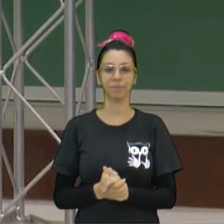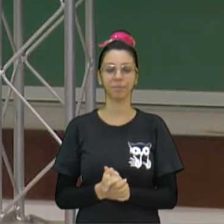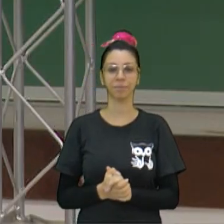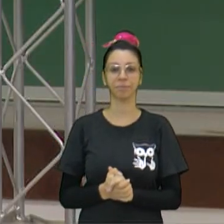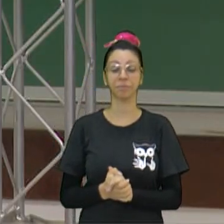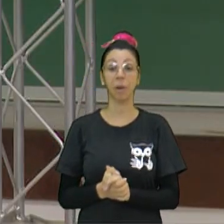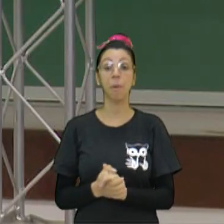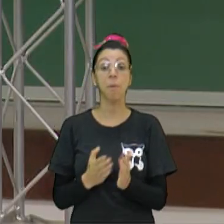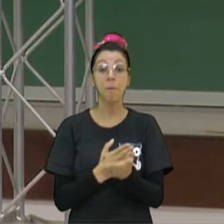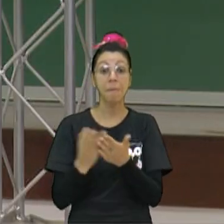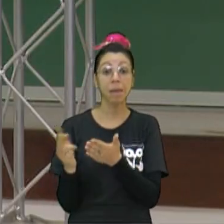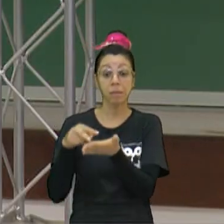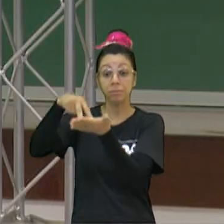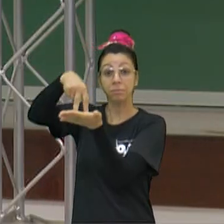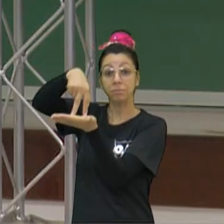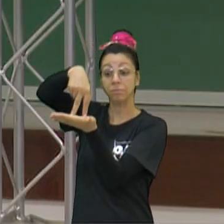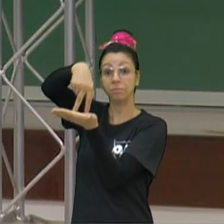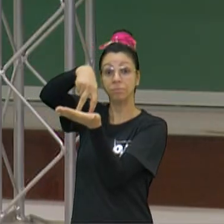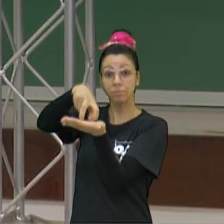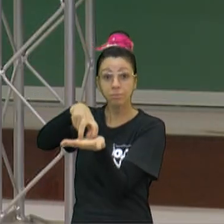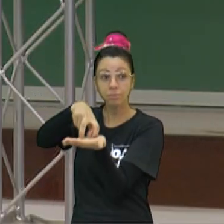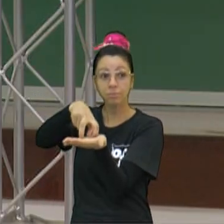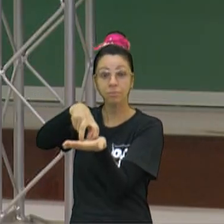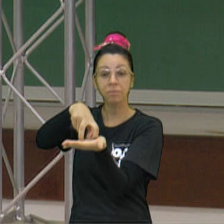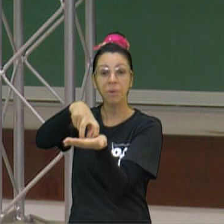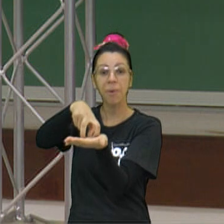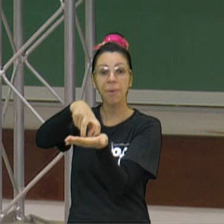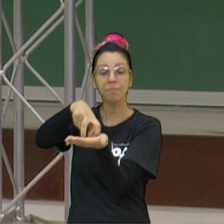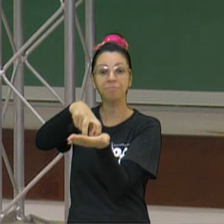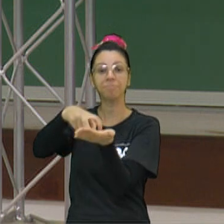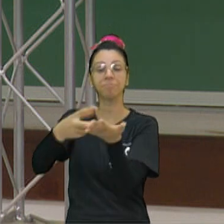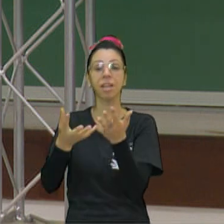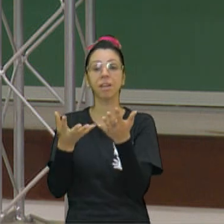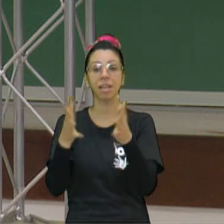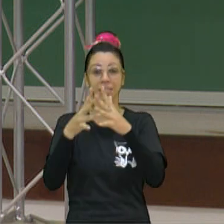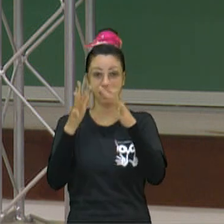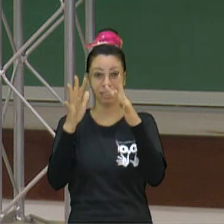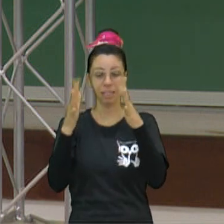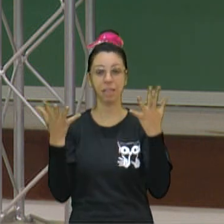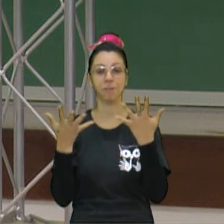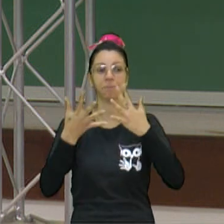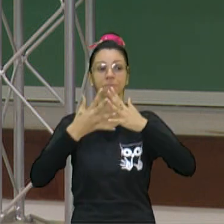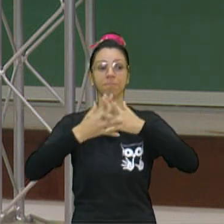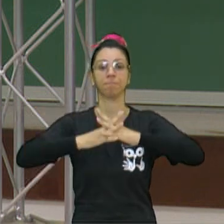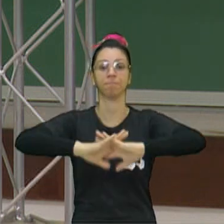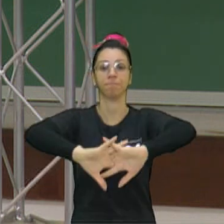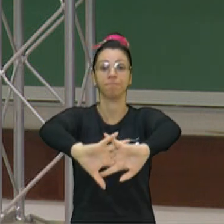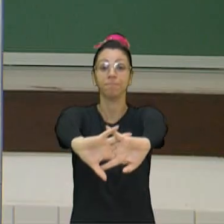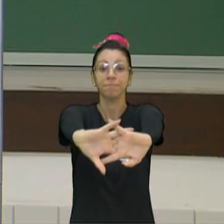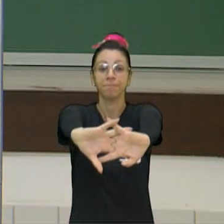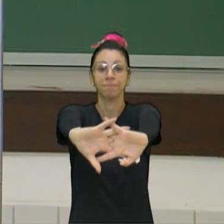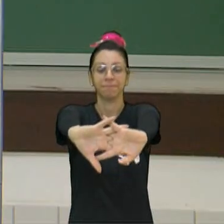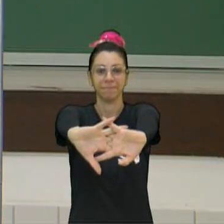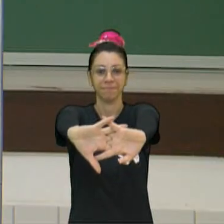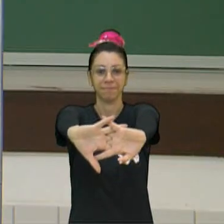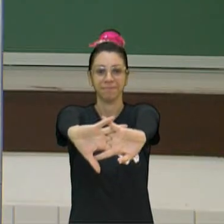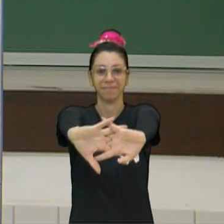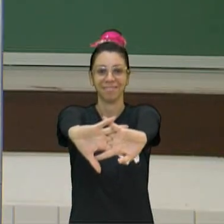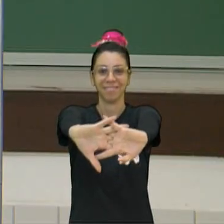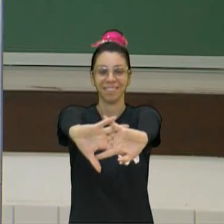flexiona um pouco as pernas lá, cruza os dedos à frente e mantém, deixa as costas retas lá e mantém essa